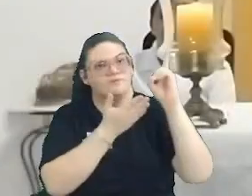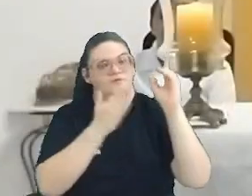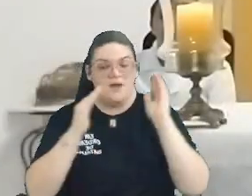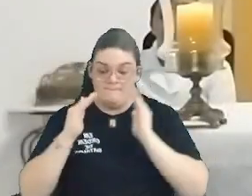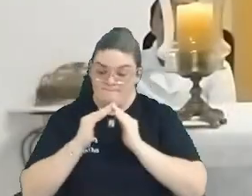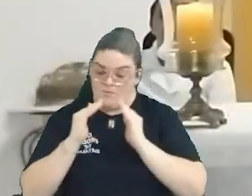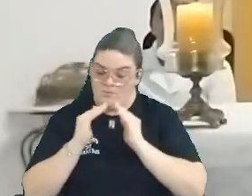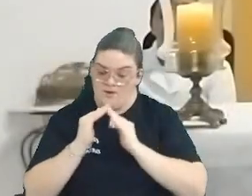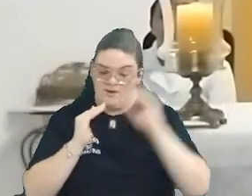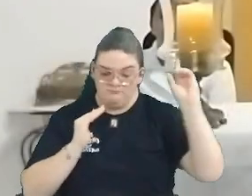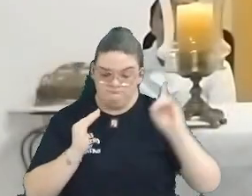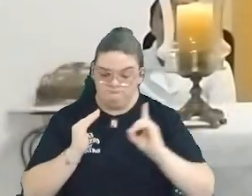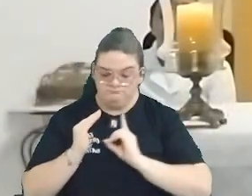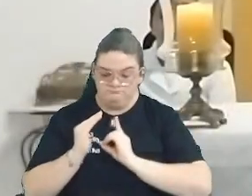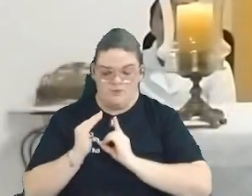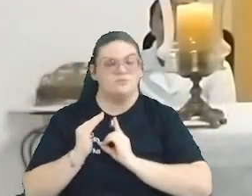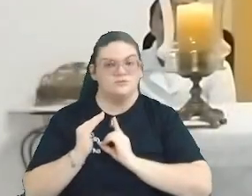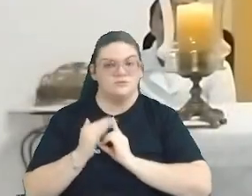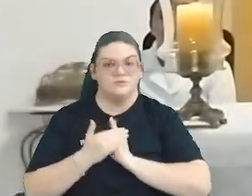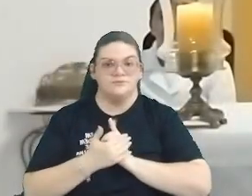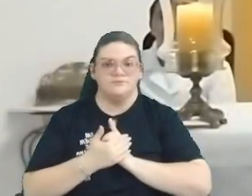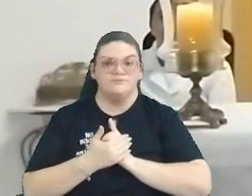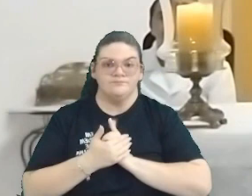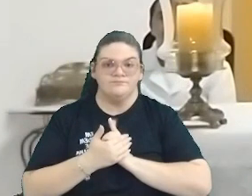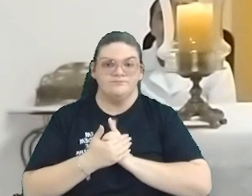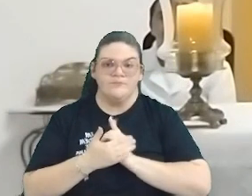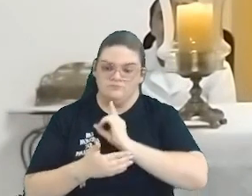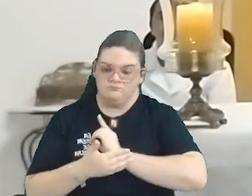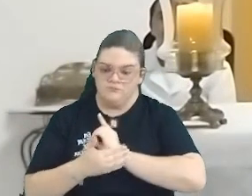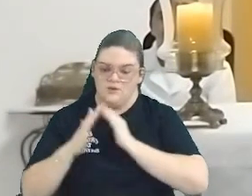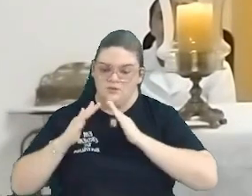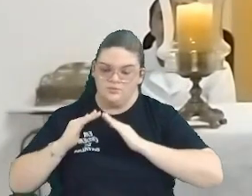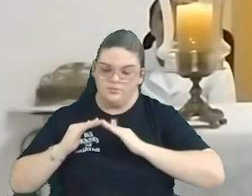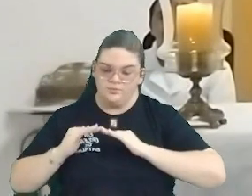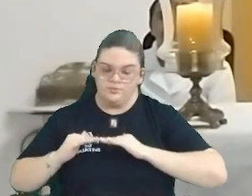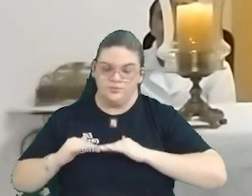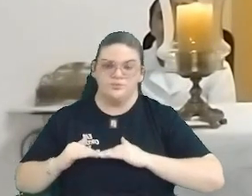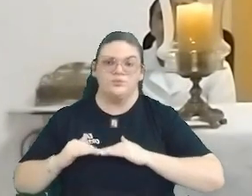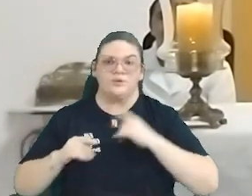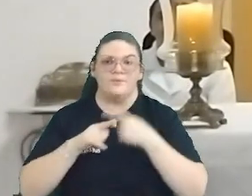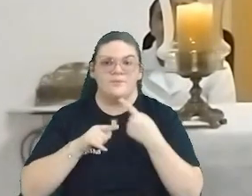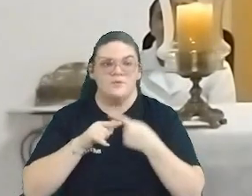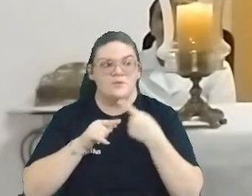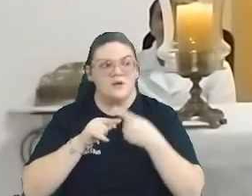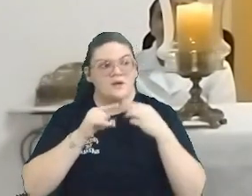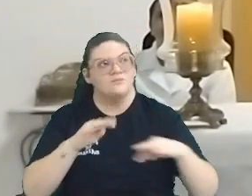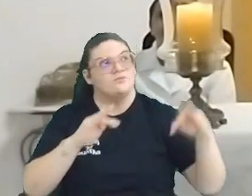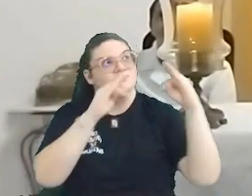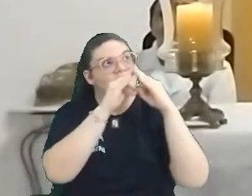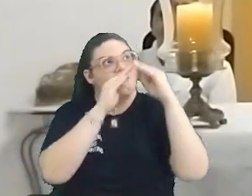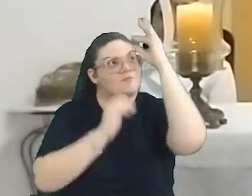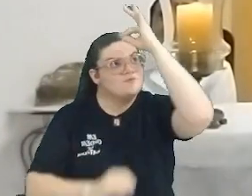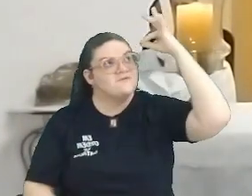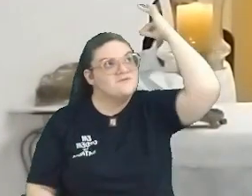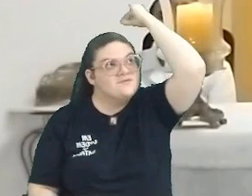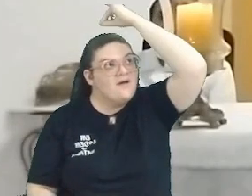habitação de Deus, lugar onde Deus permanece, porque é aí, no templo sagrado, que